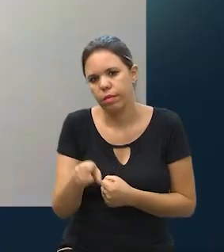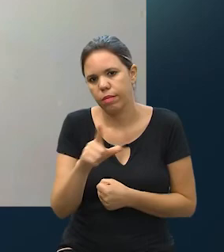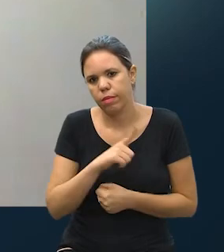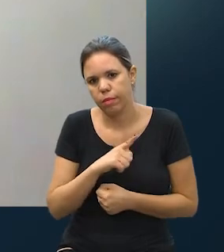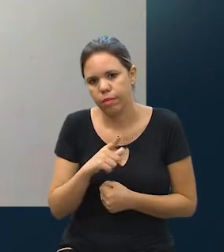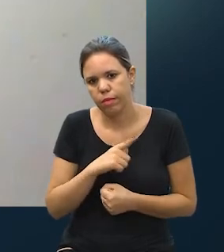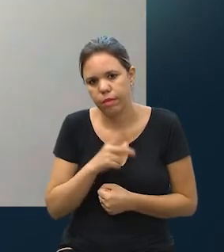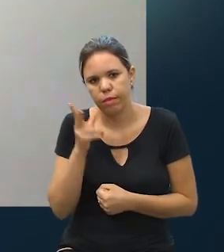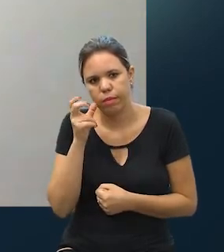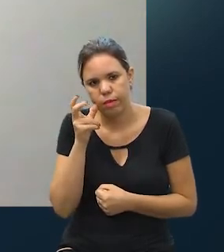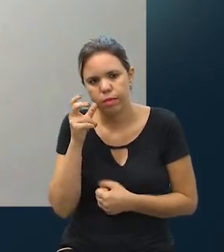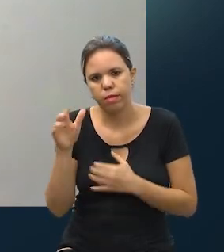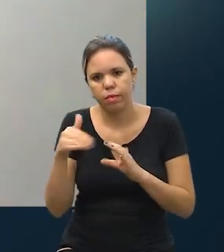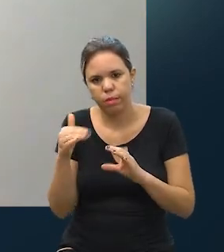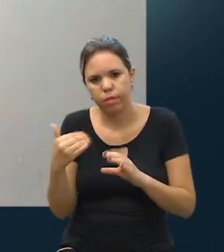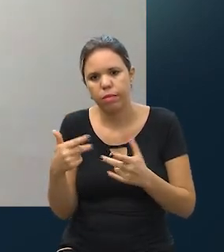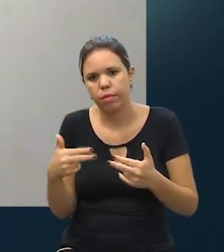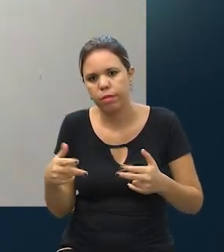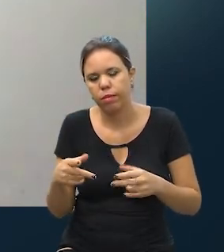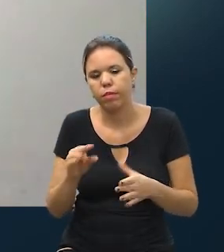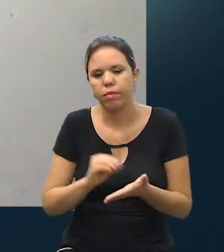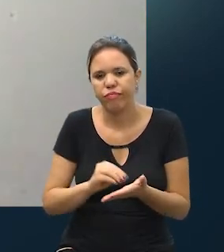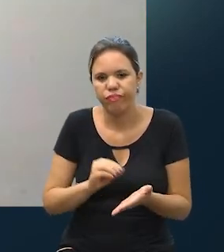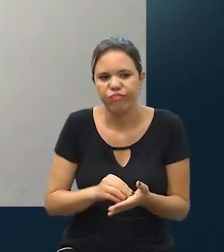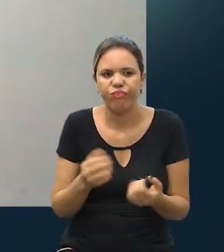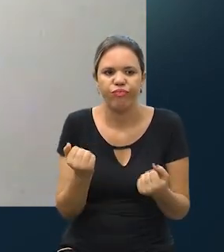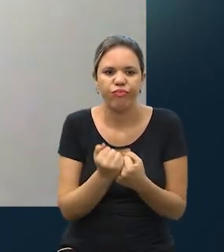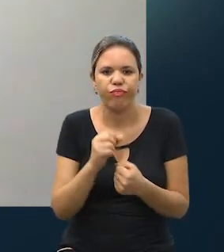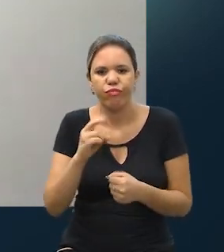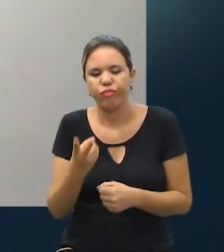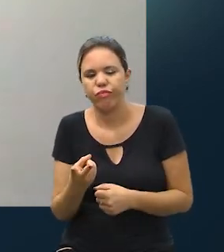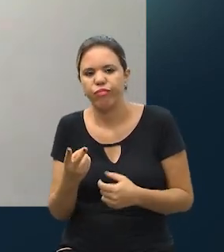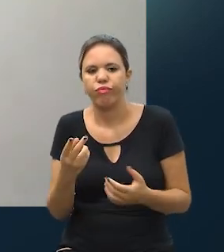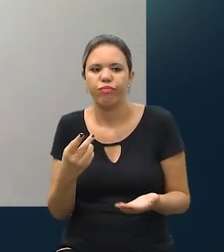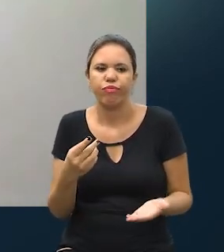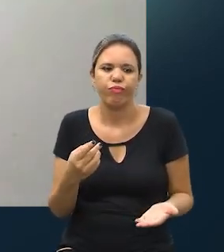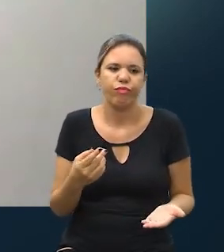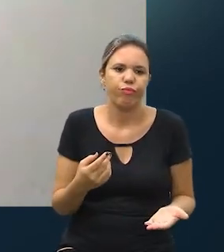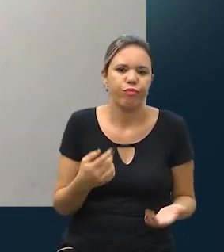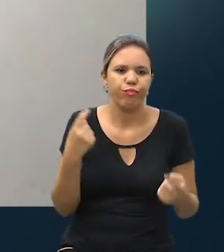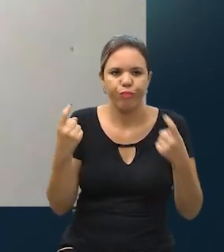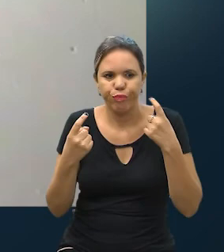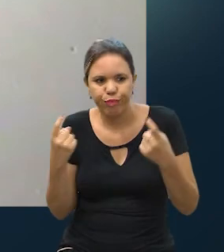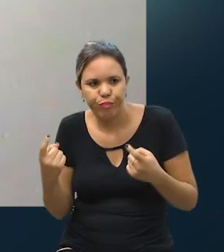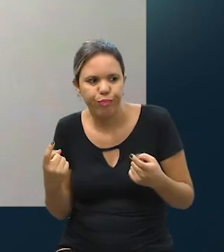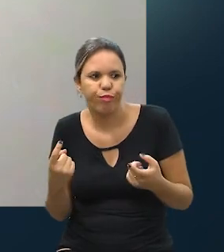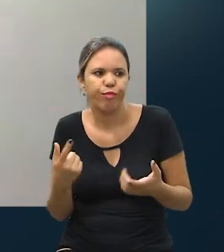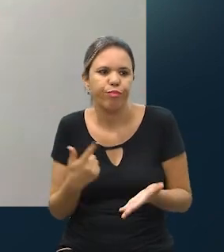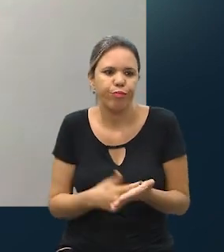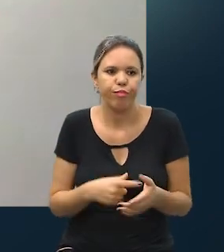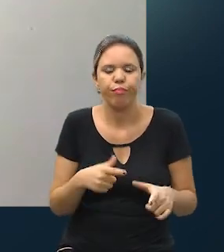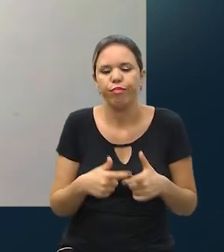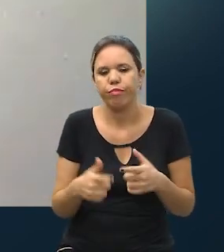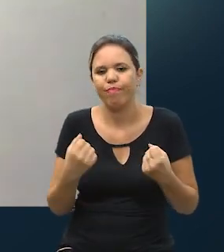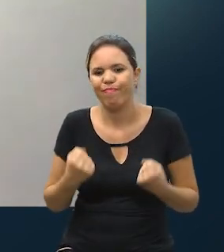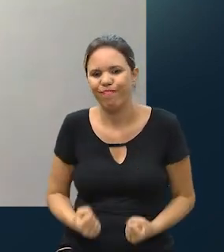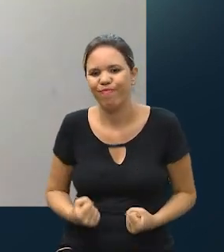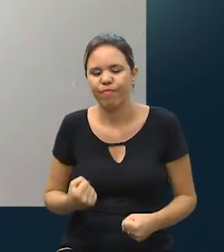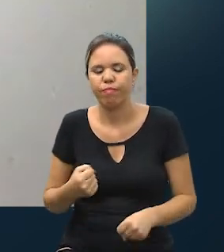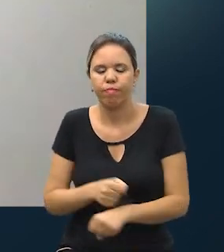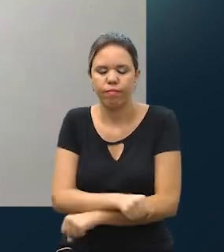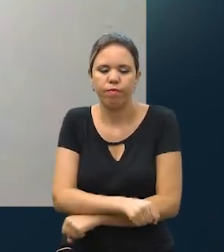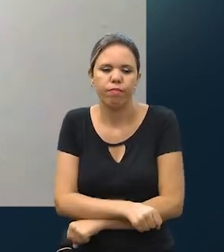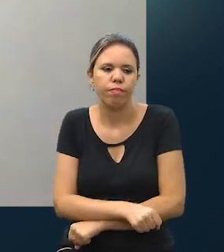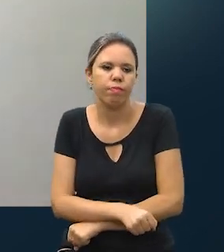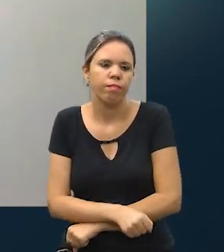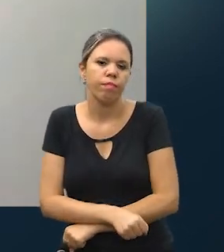ter que ouvir mais mensagens de falta de apoio, ou ficar comprometida, preocupada, um peso maior ainda